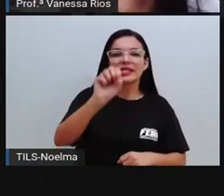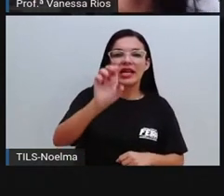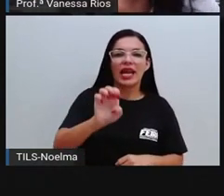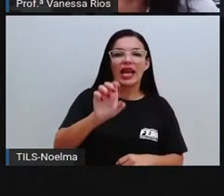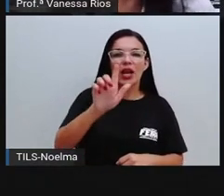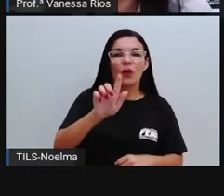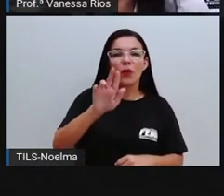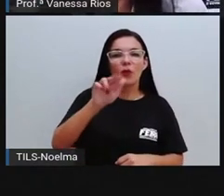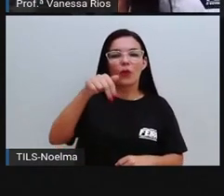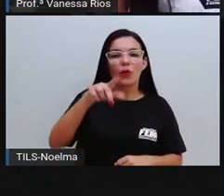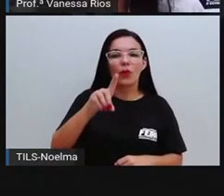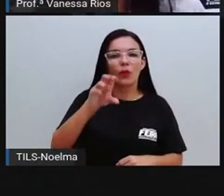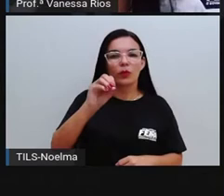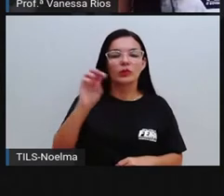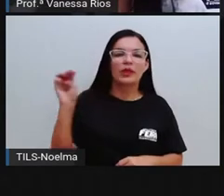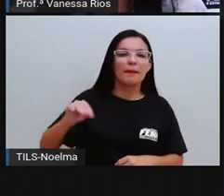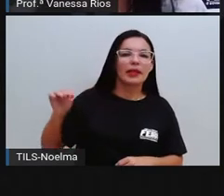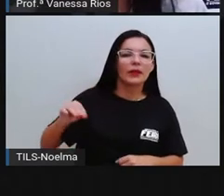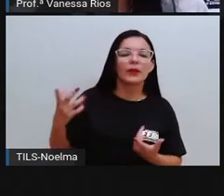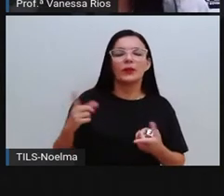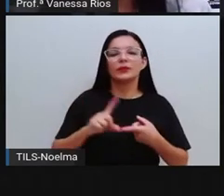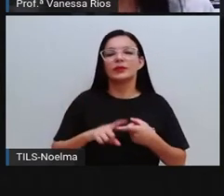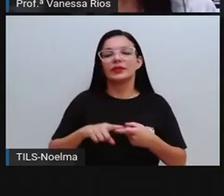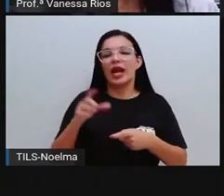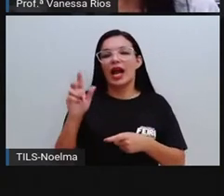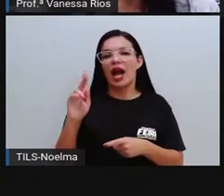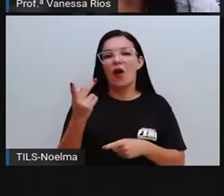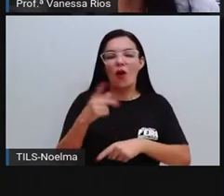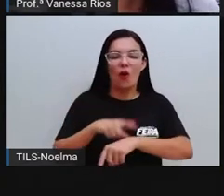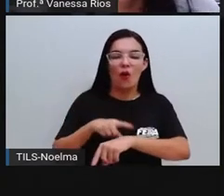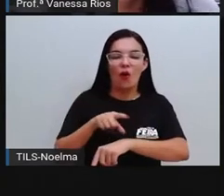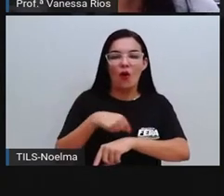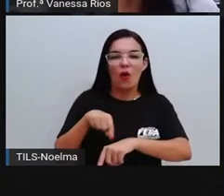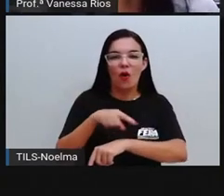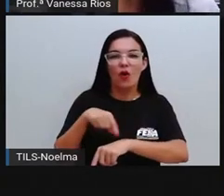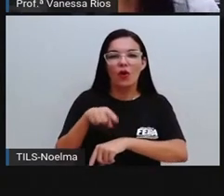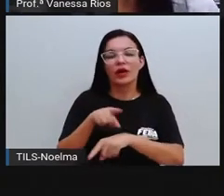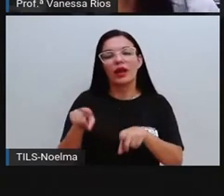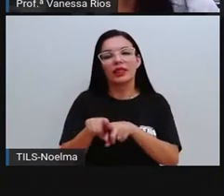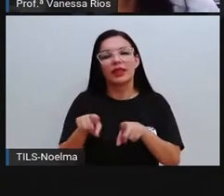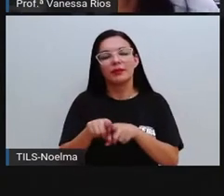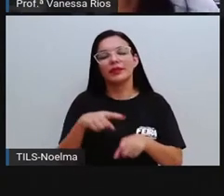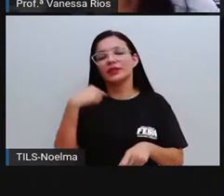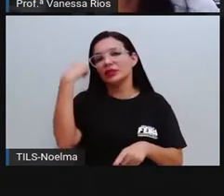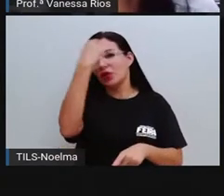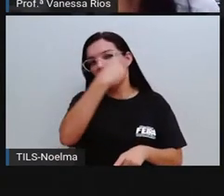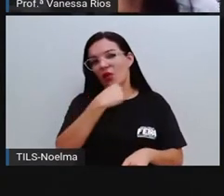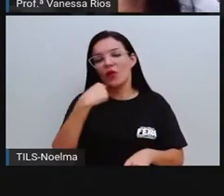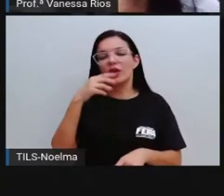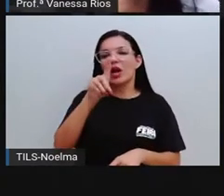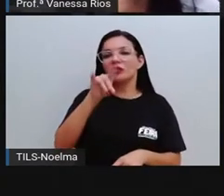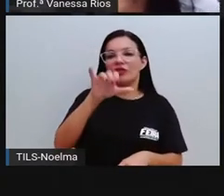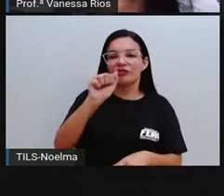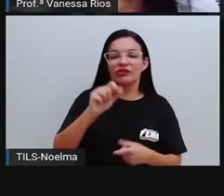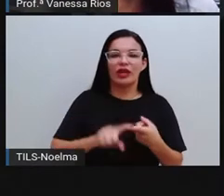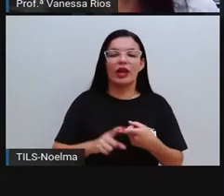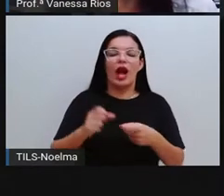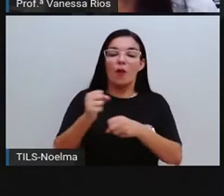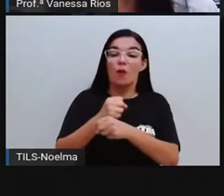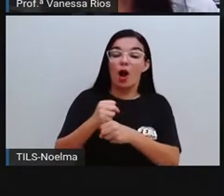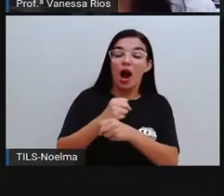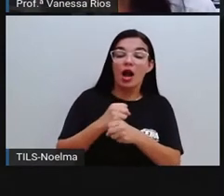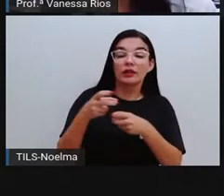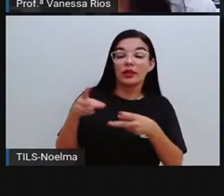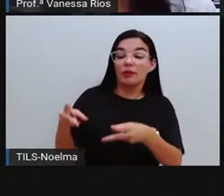os minutos, conta as horas, e conta também os dias, os anos, e observa a passagem do